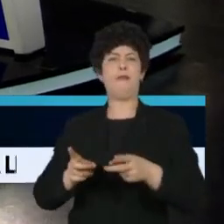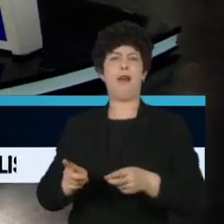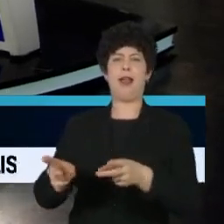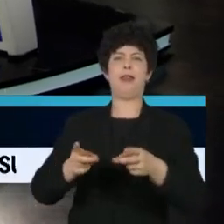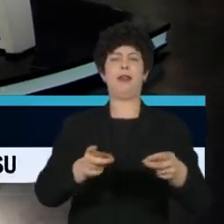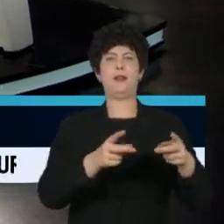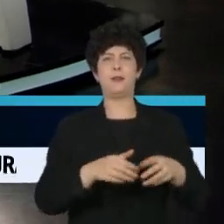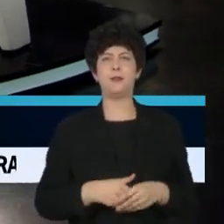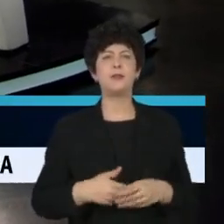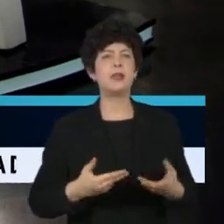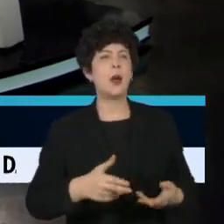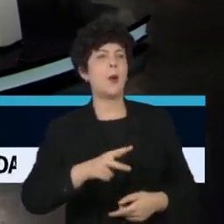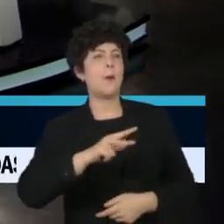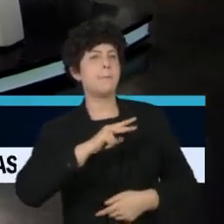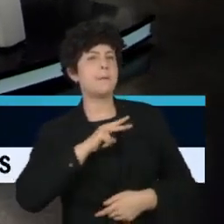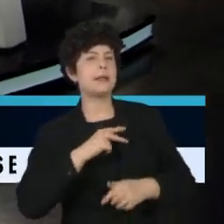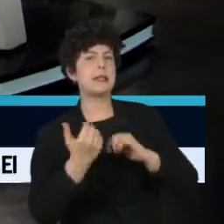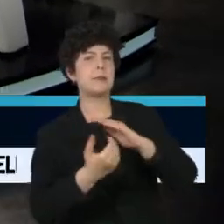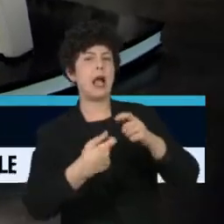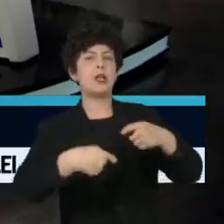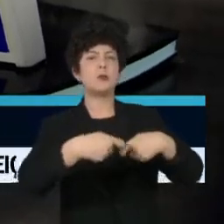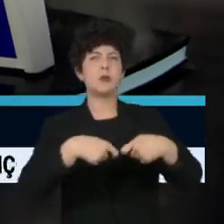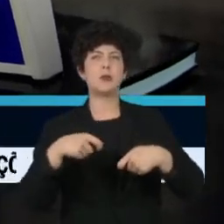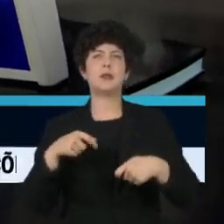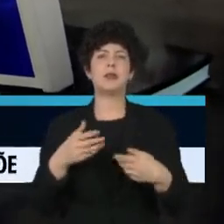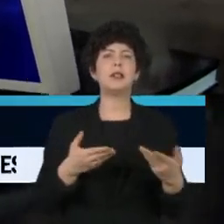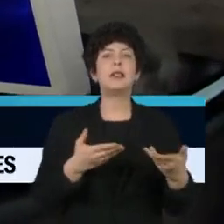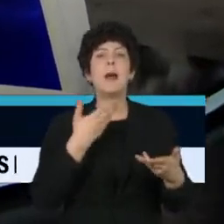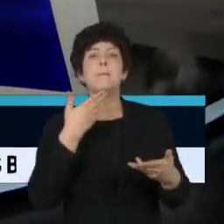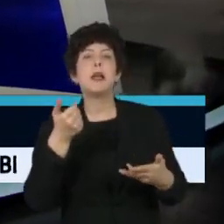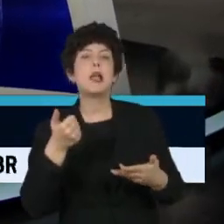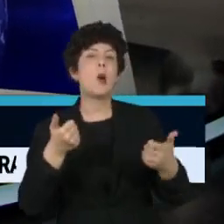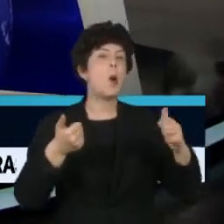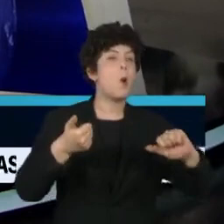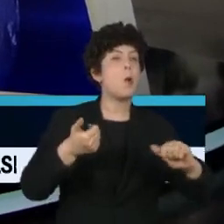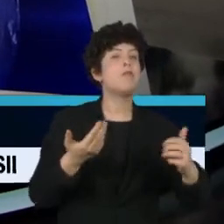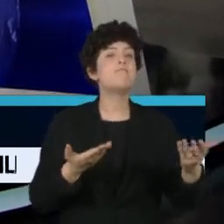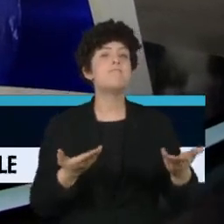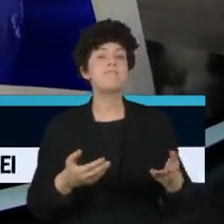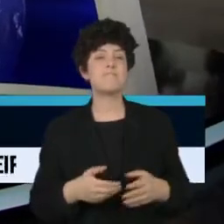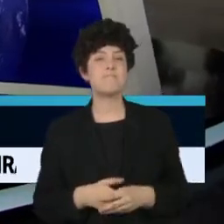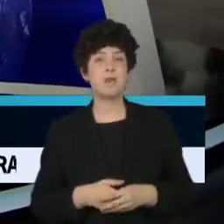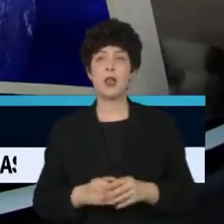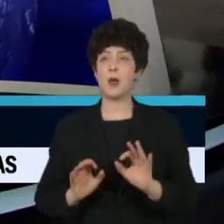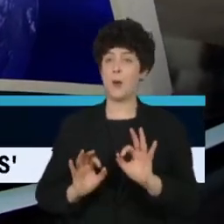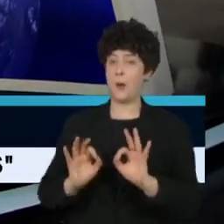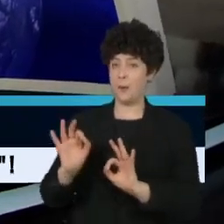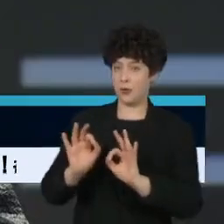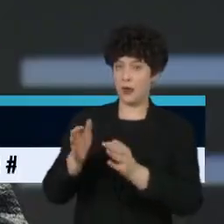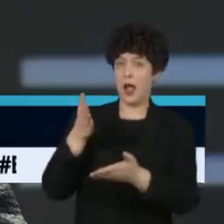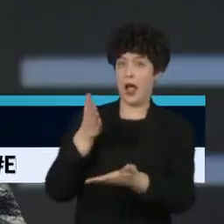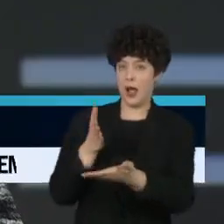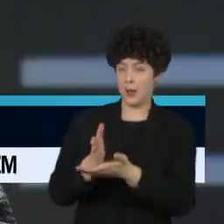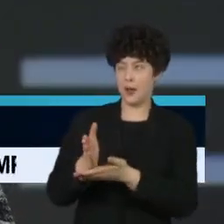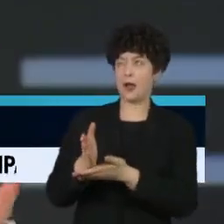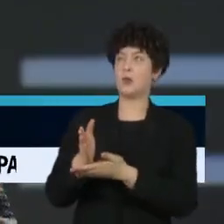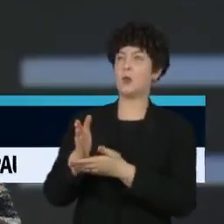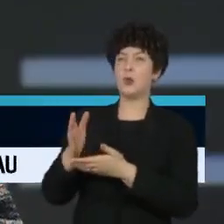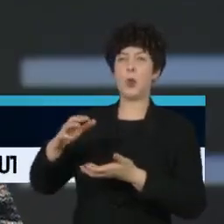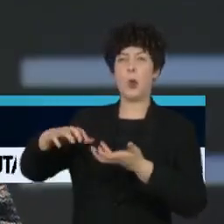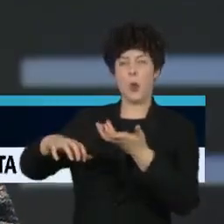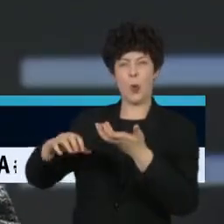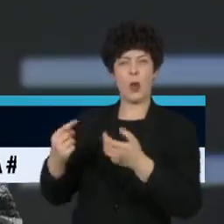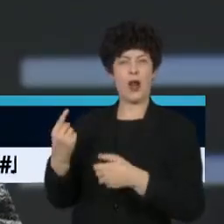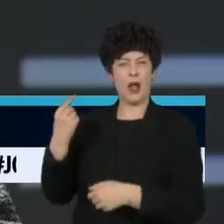Oi Vera privatizar a Eletrobras é ou não é o melhor caminho o projeto que foi aprovado no fim no